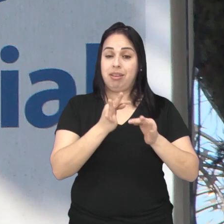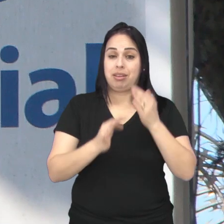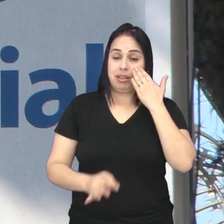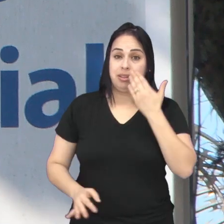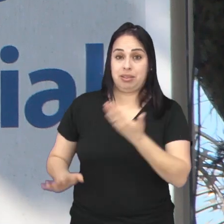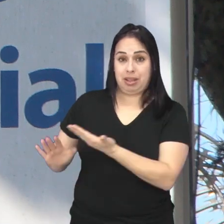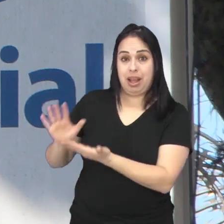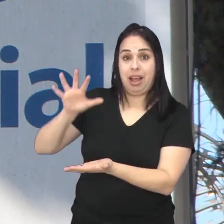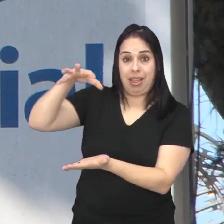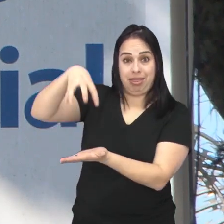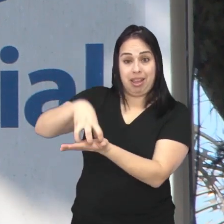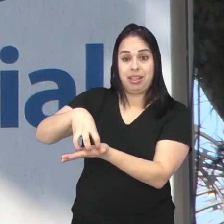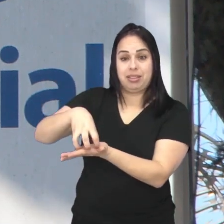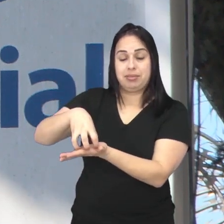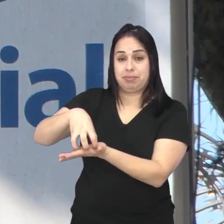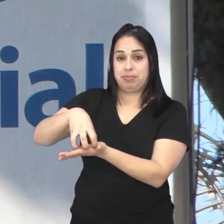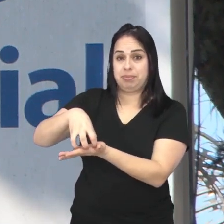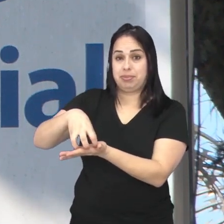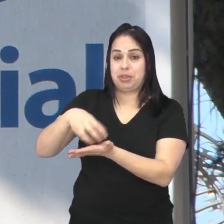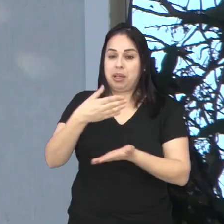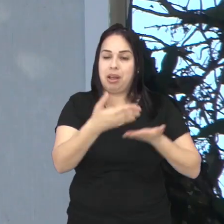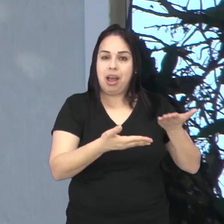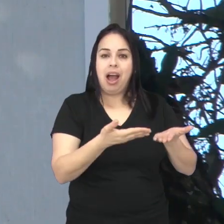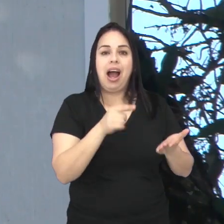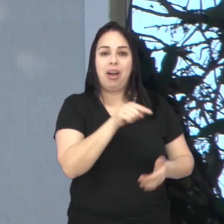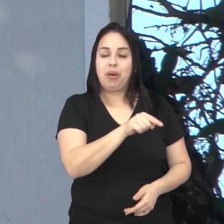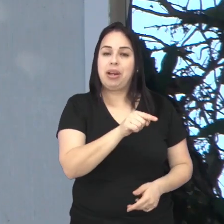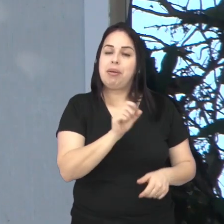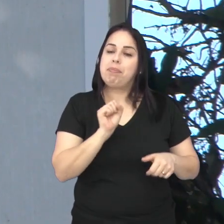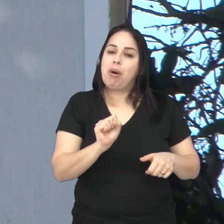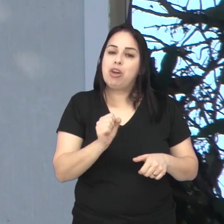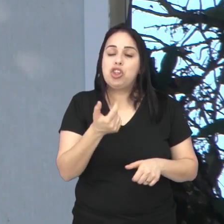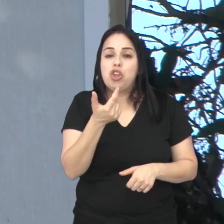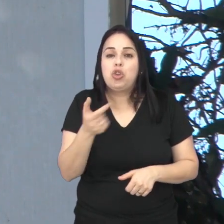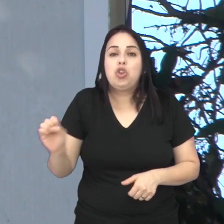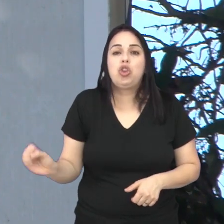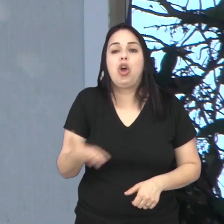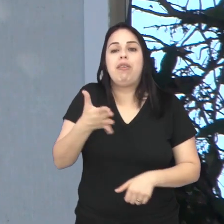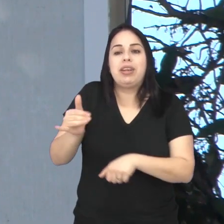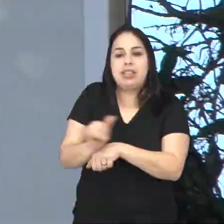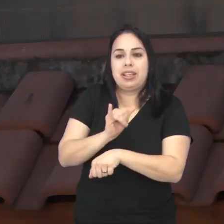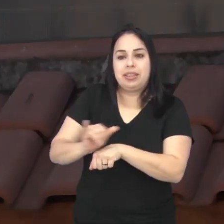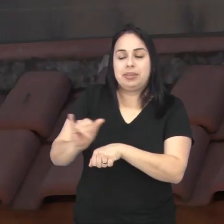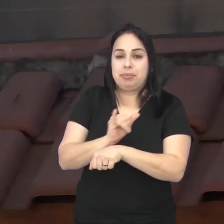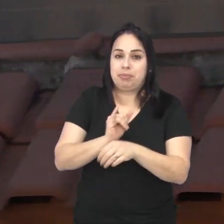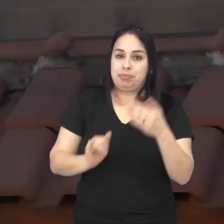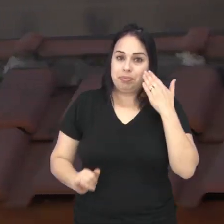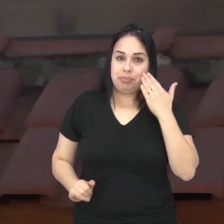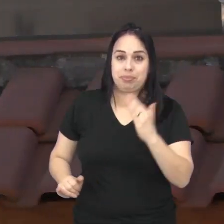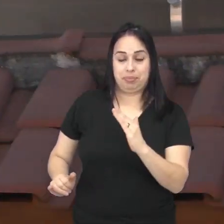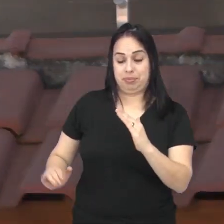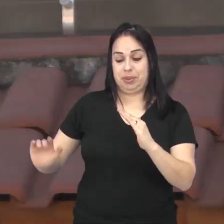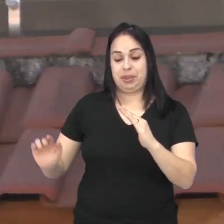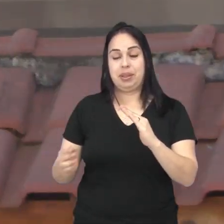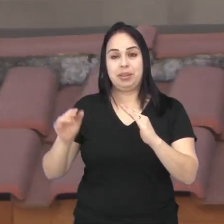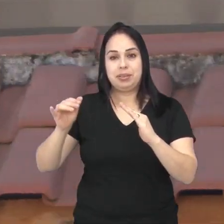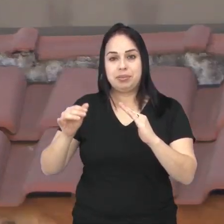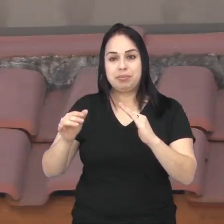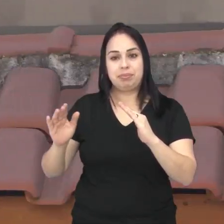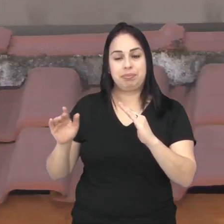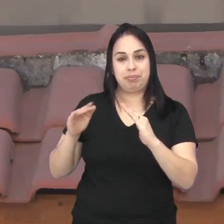comunidade terapêutica de São José dos Campos, agora pode contar com mais um suporte. é o Espaço